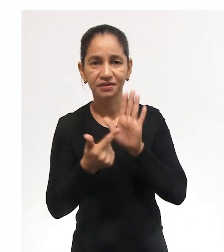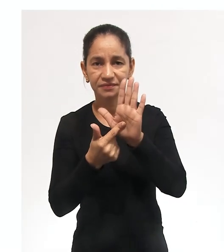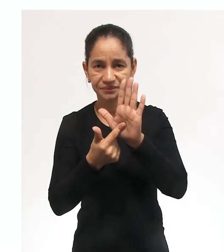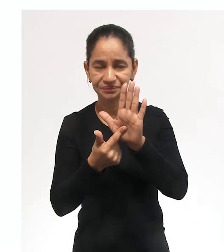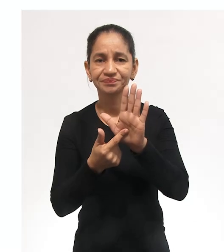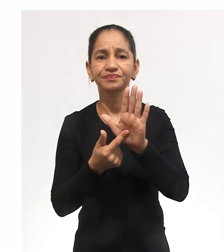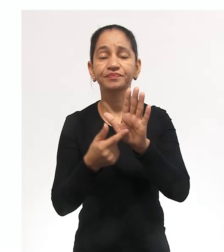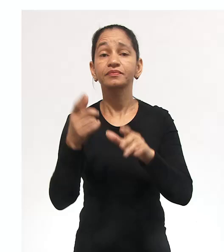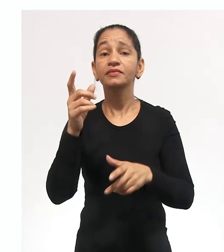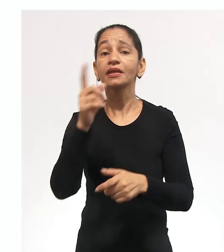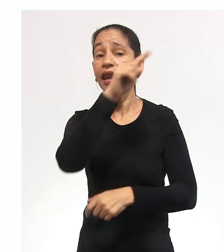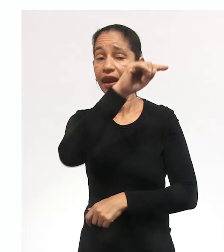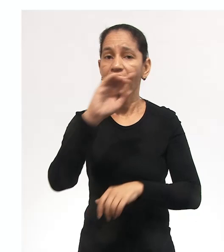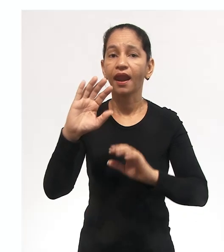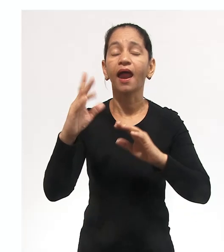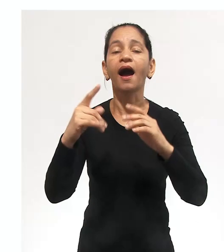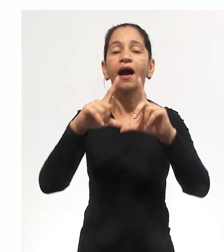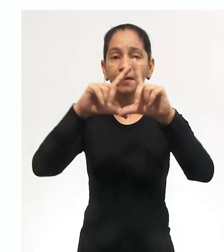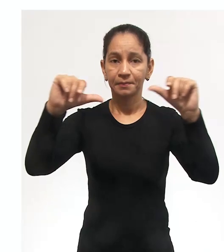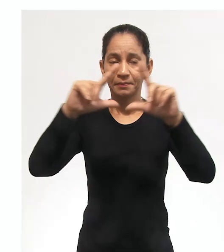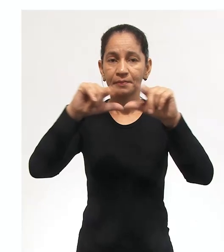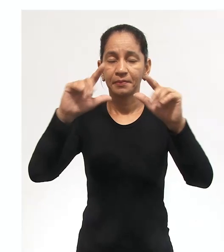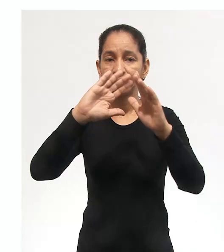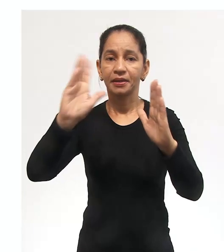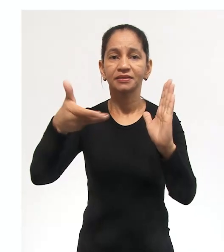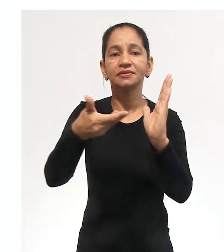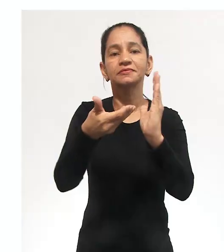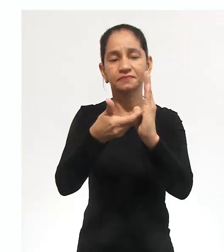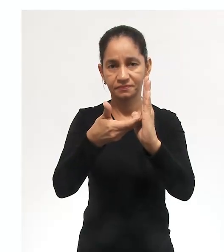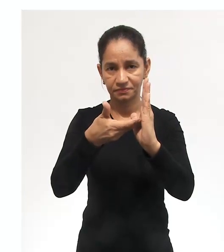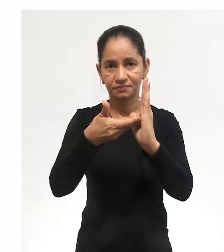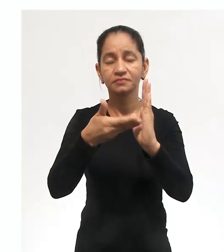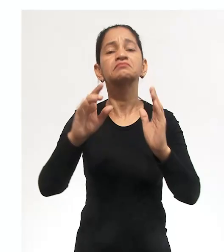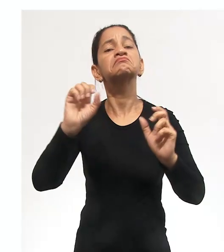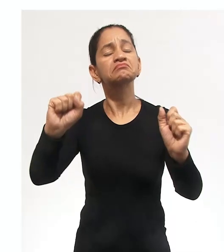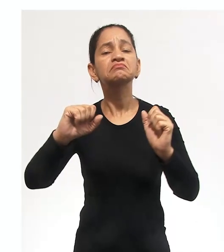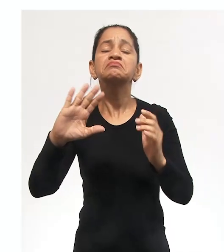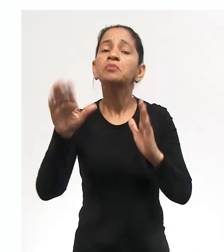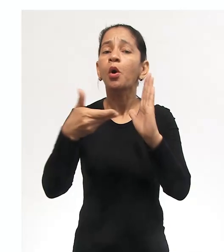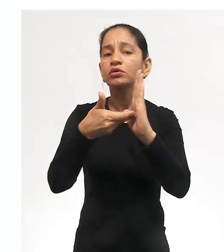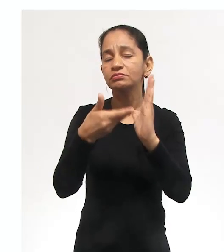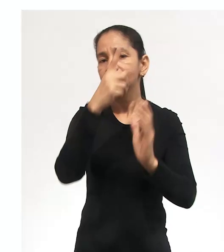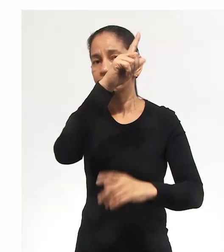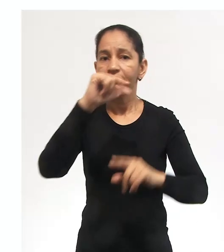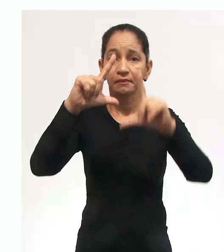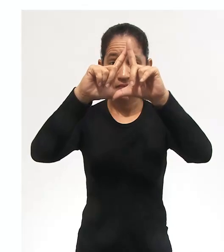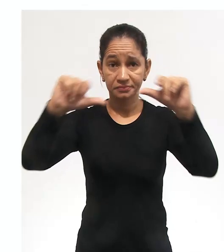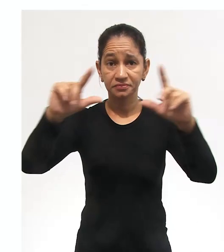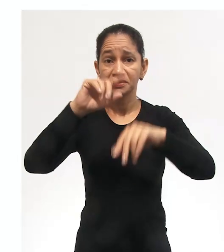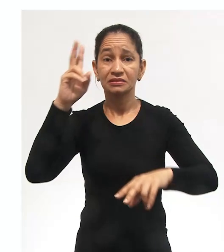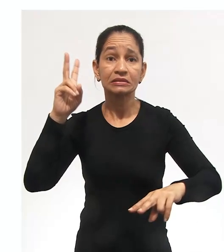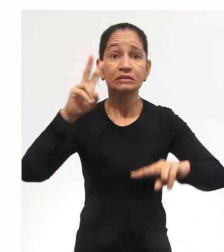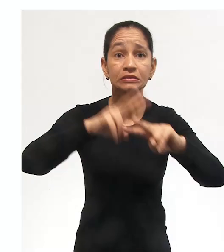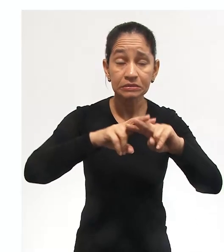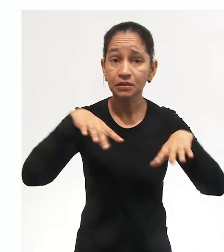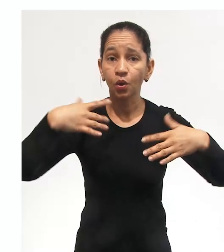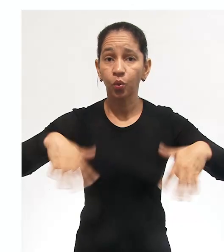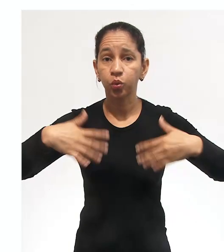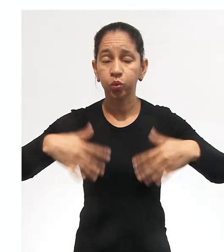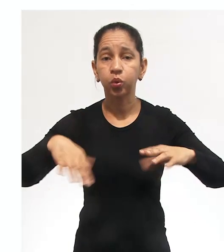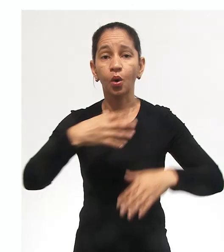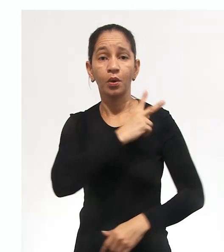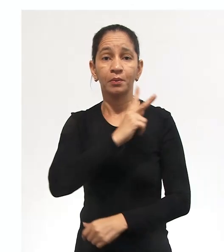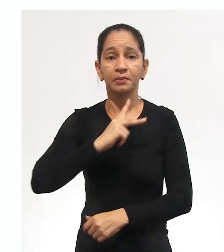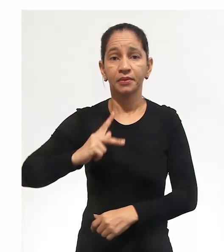o Senado, né, tem momentos que o Senado ele pode julgar o presidente da República nos crimes de responsabilidade. Tá? Então, quem é